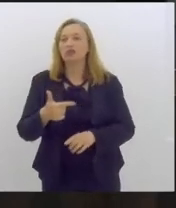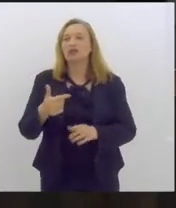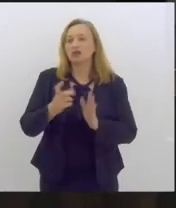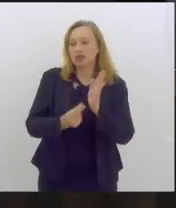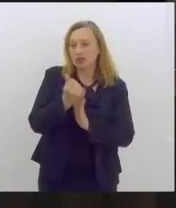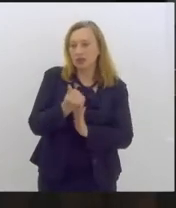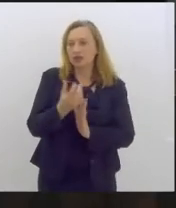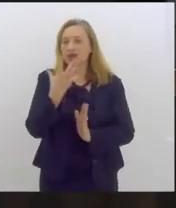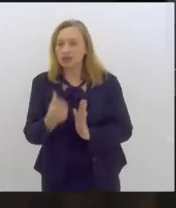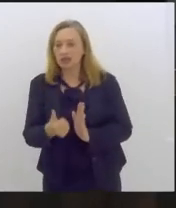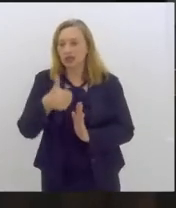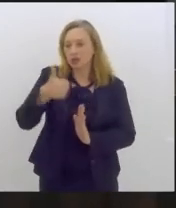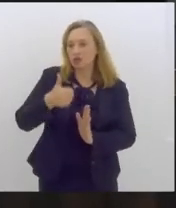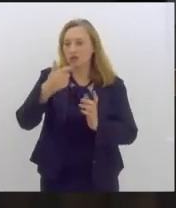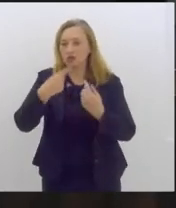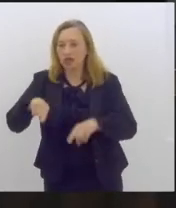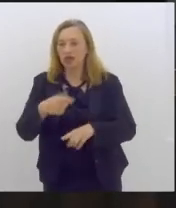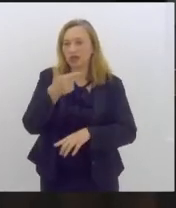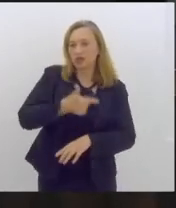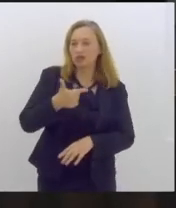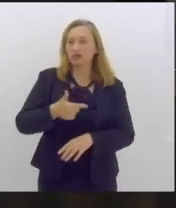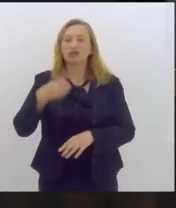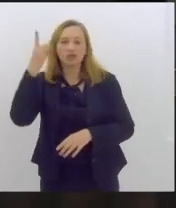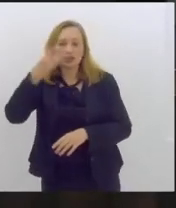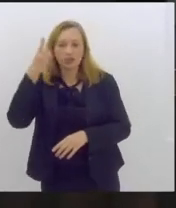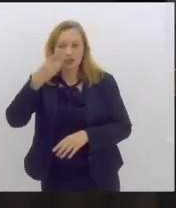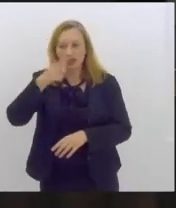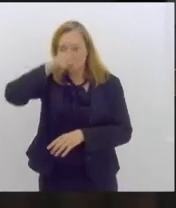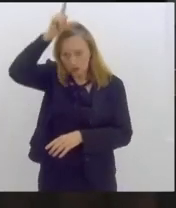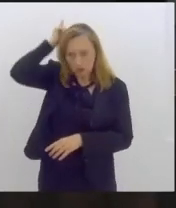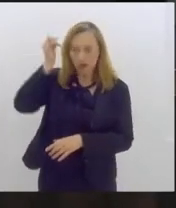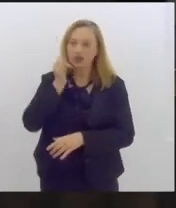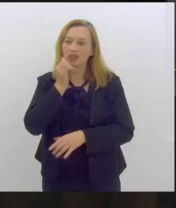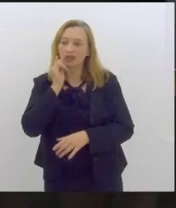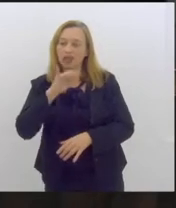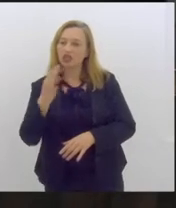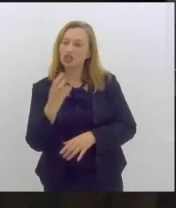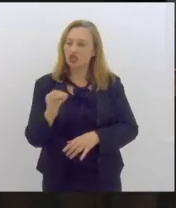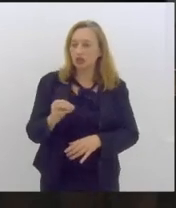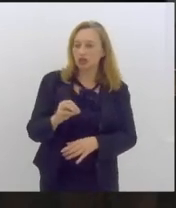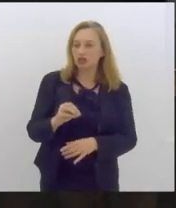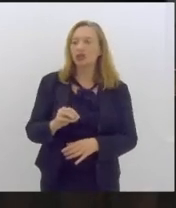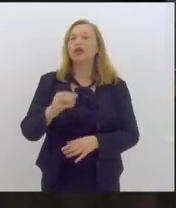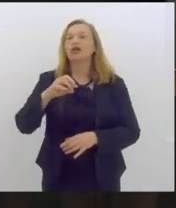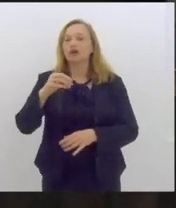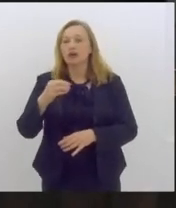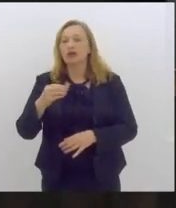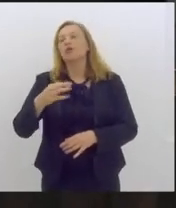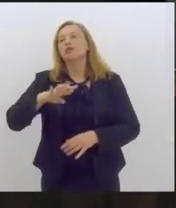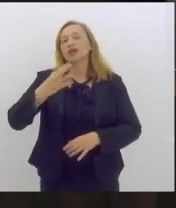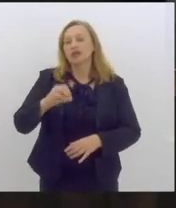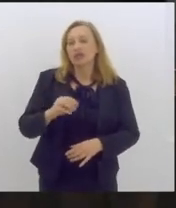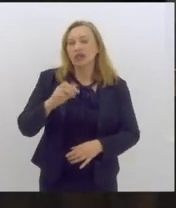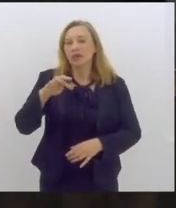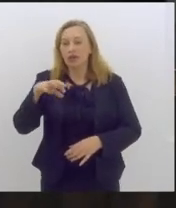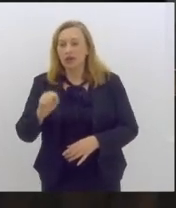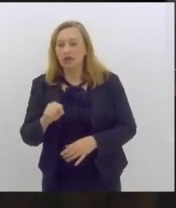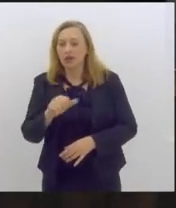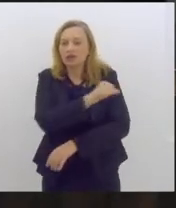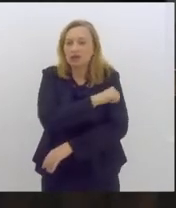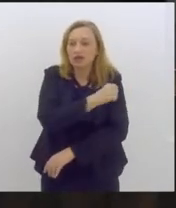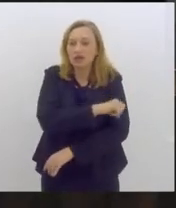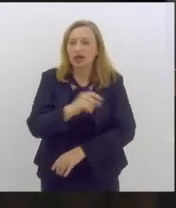controle a dois relatores deputados nos Paulo Gil Vianna Doutor deodalto Eliomar Coelho Chico Machado Marcelo cabeleireiro enfermeira Rejane